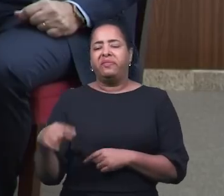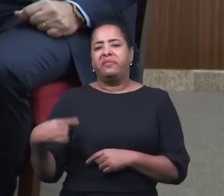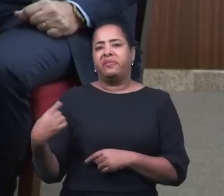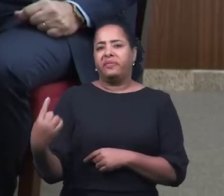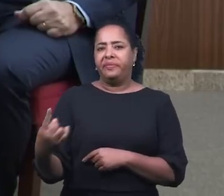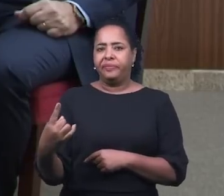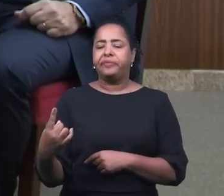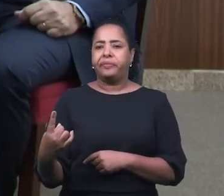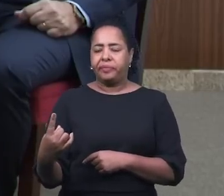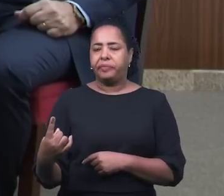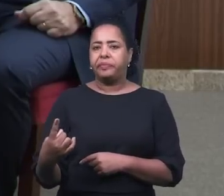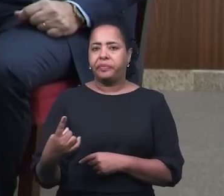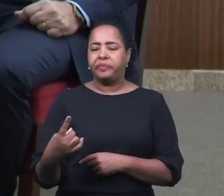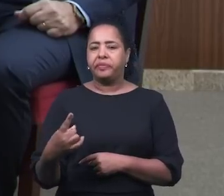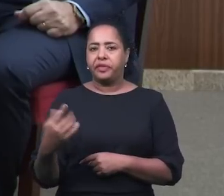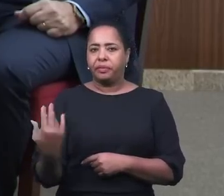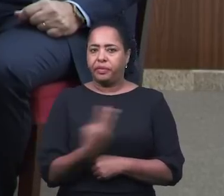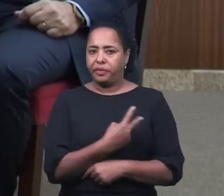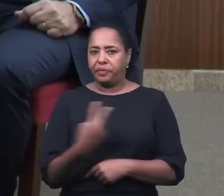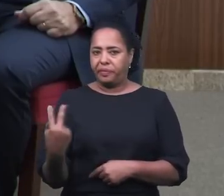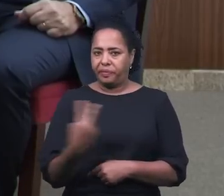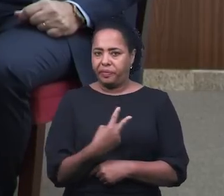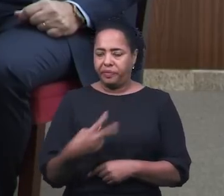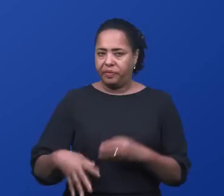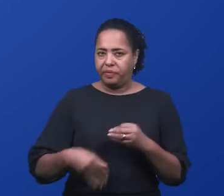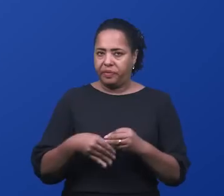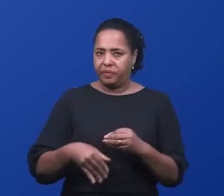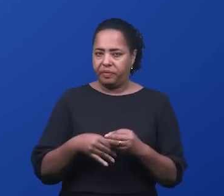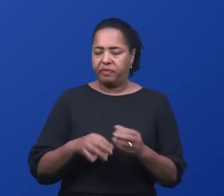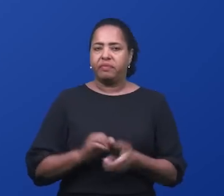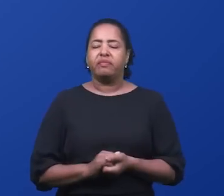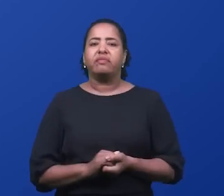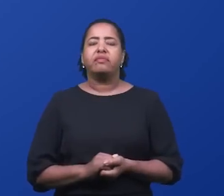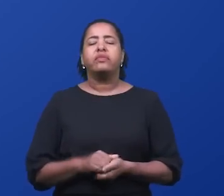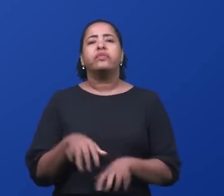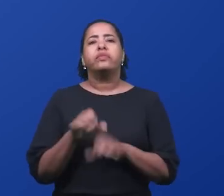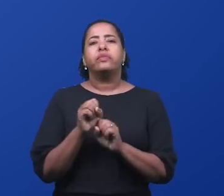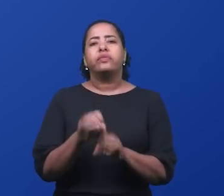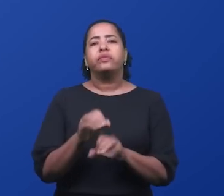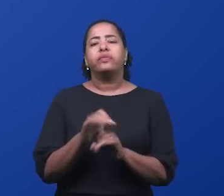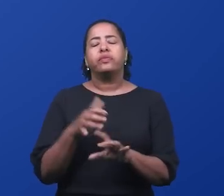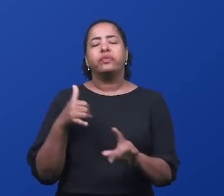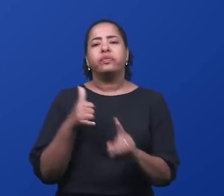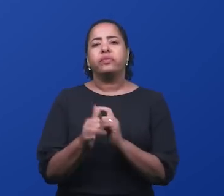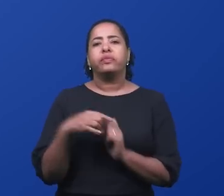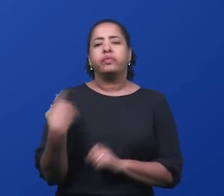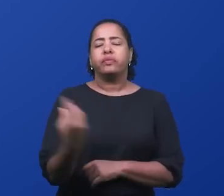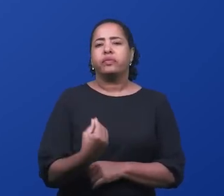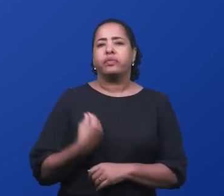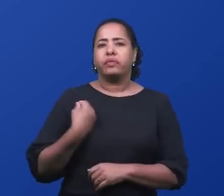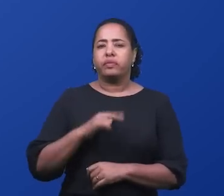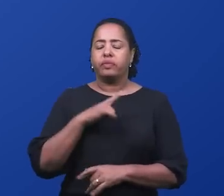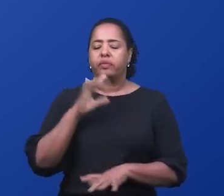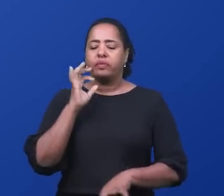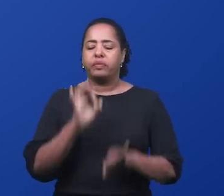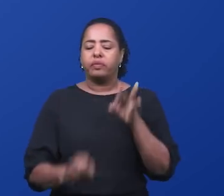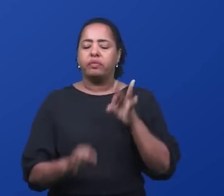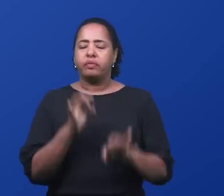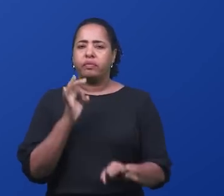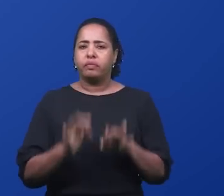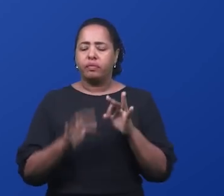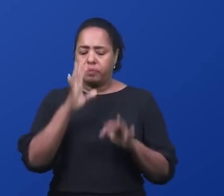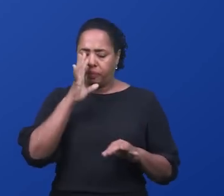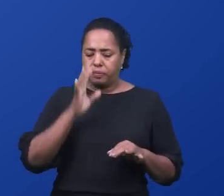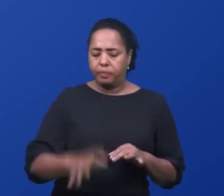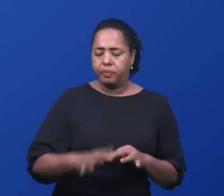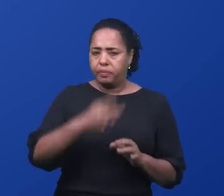os nossos queridos vão fazer os seus comentários. Vamos assistir. O ensino profético para nós é que há um juízo para aqueles